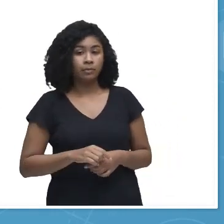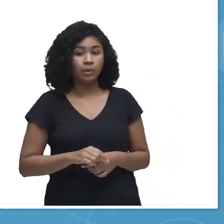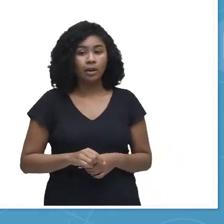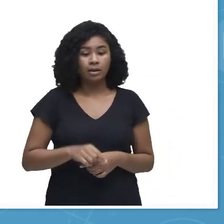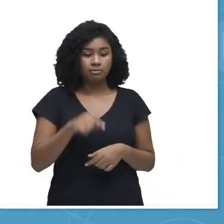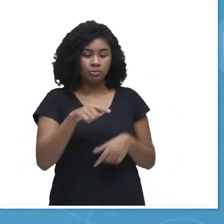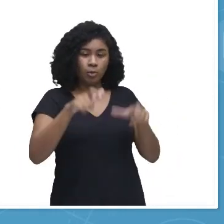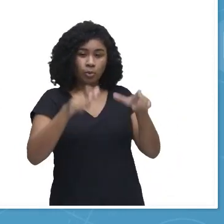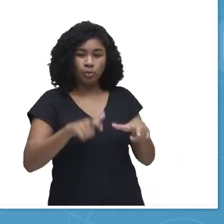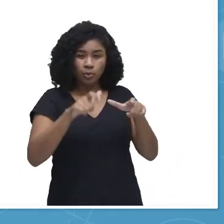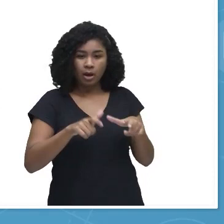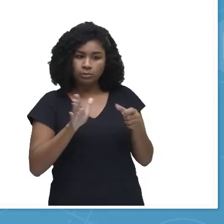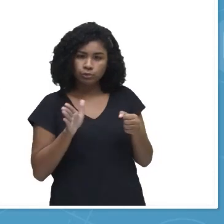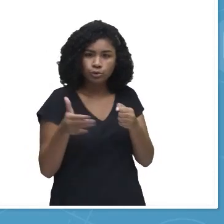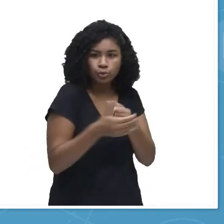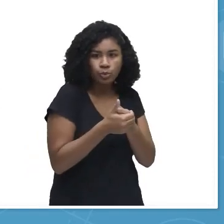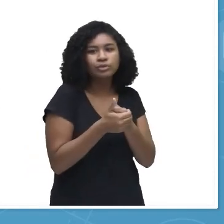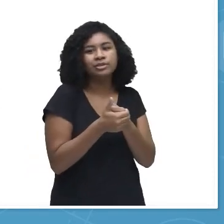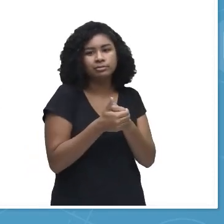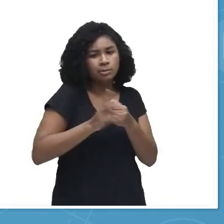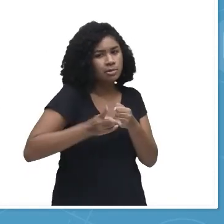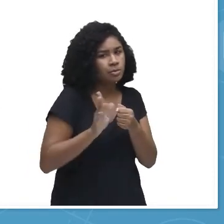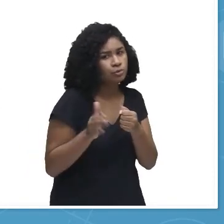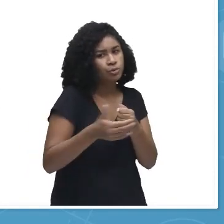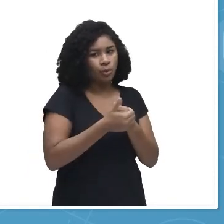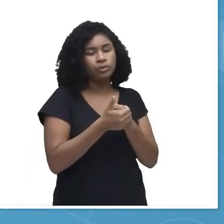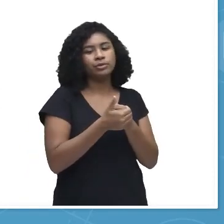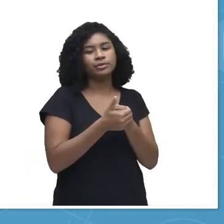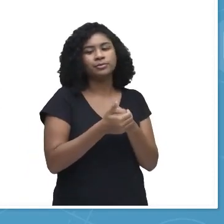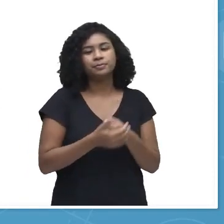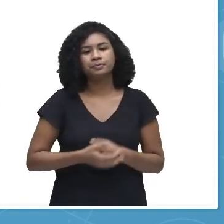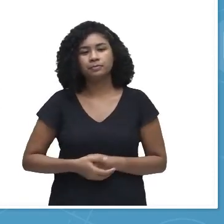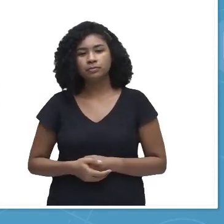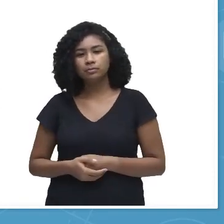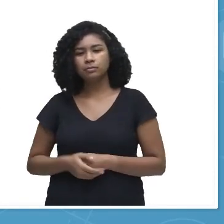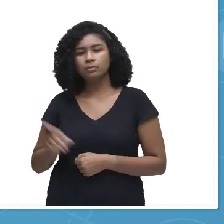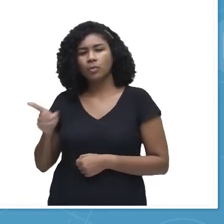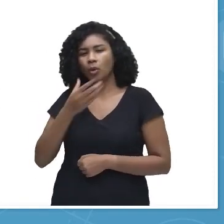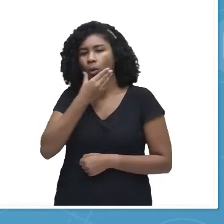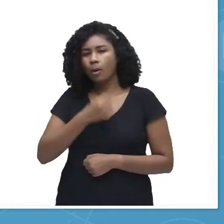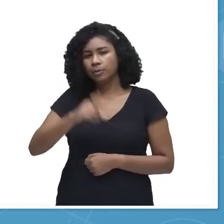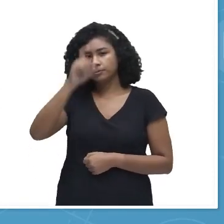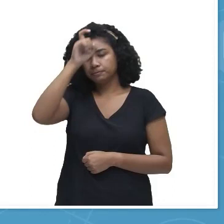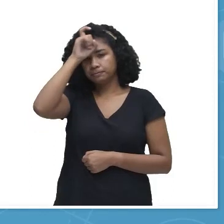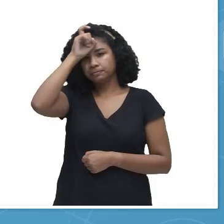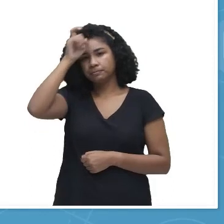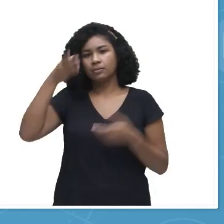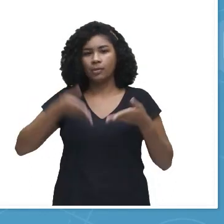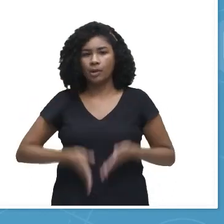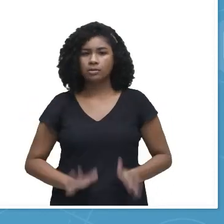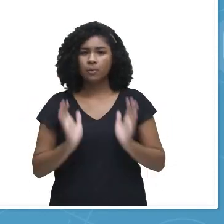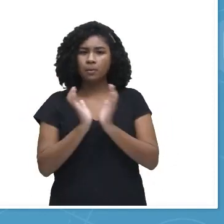fugiam dos seus senhores. Ok? Próximo, por favor. Zumbi nasceu na, então, capitania de